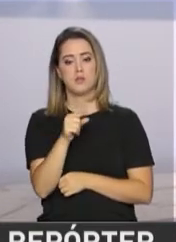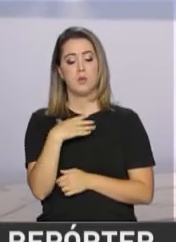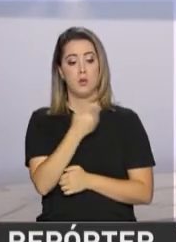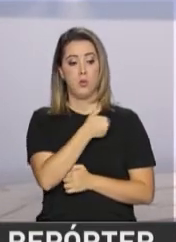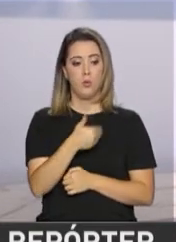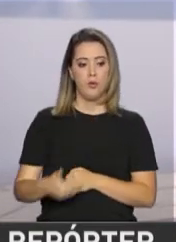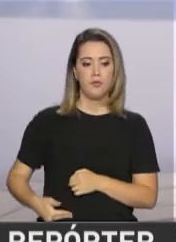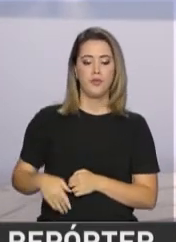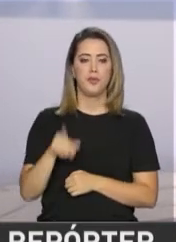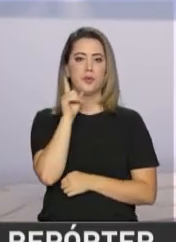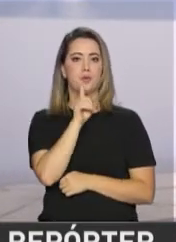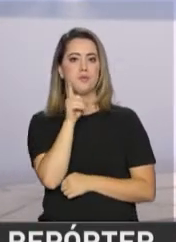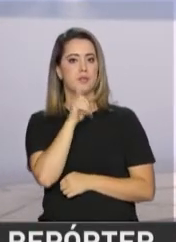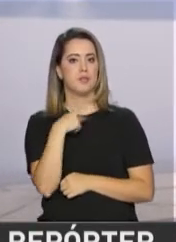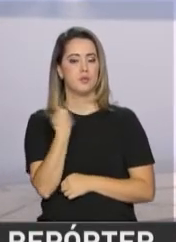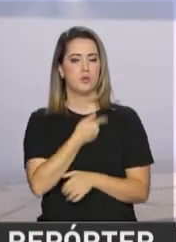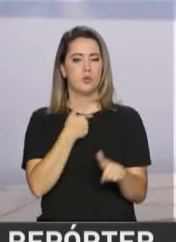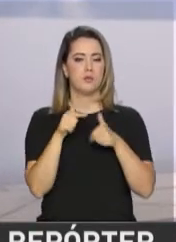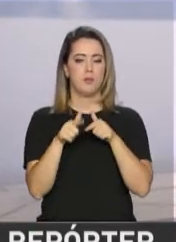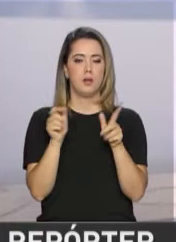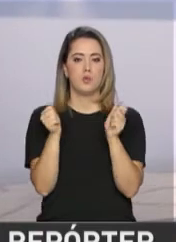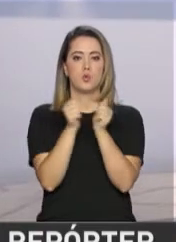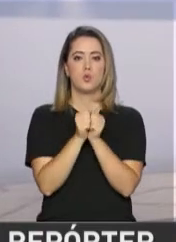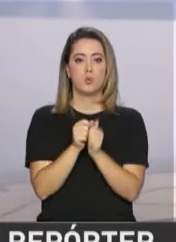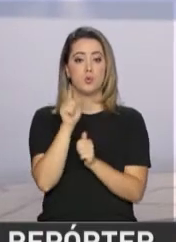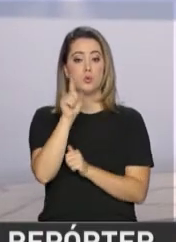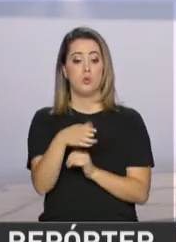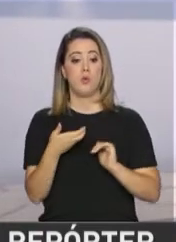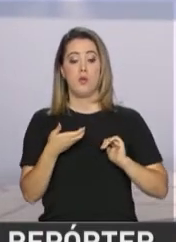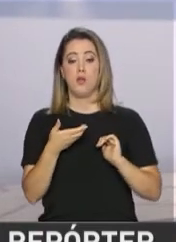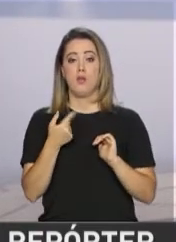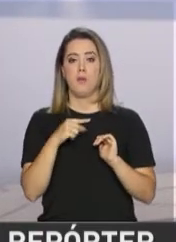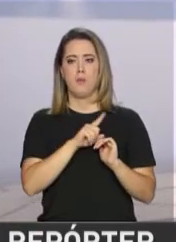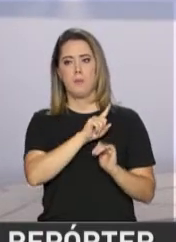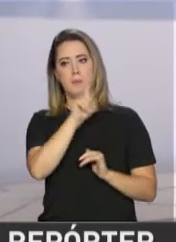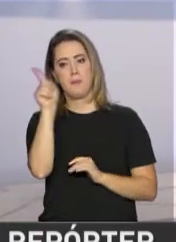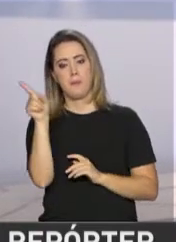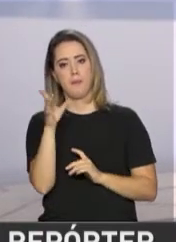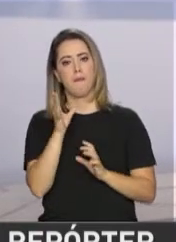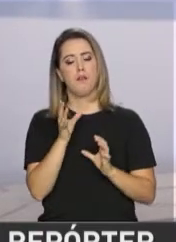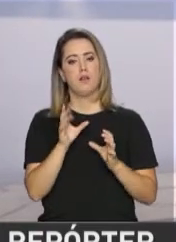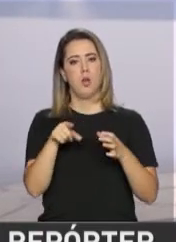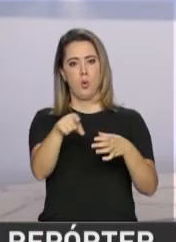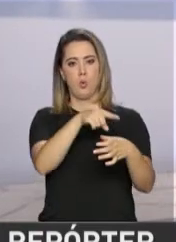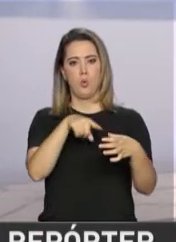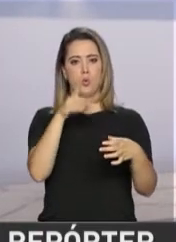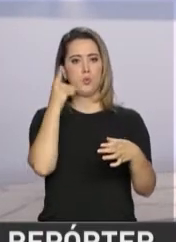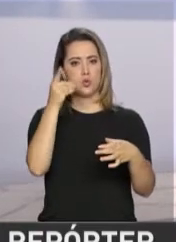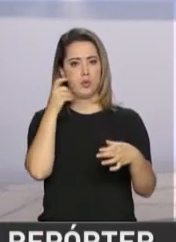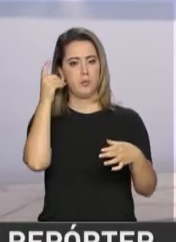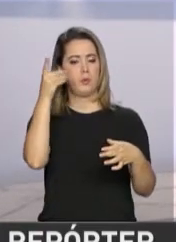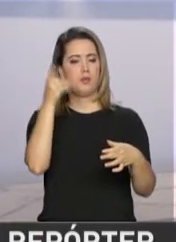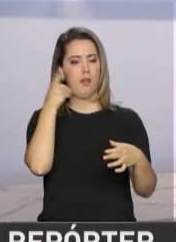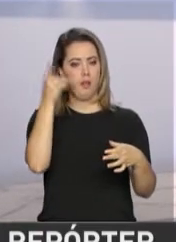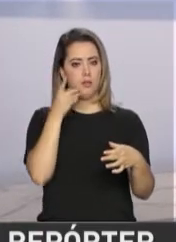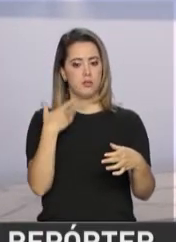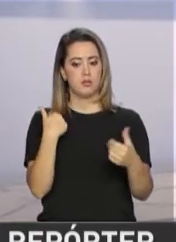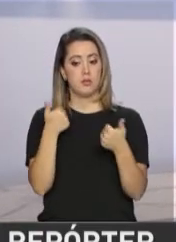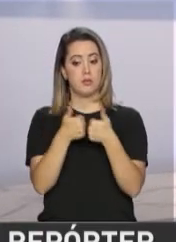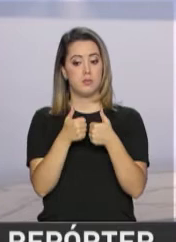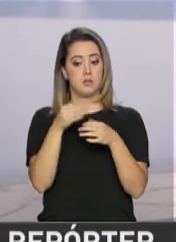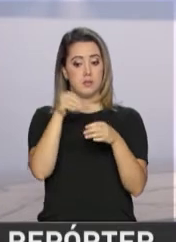governo americano com quem nós trabalhamos é o congresso onde nós vamos fazer um esforço muito grande para estarmos mais